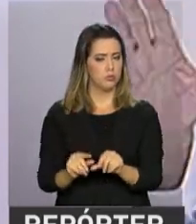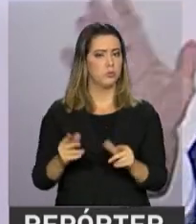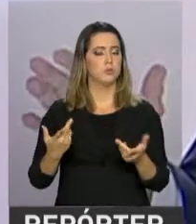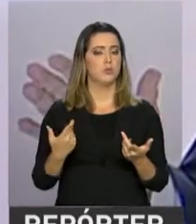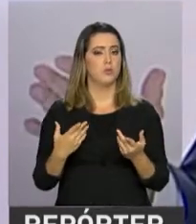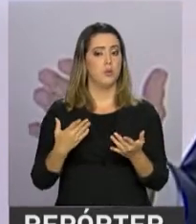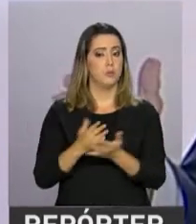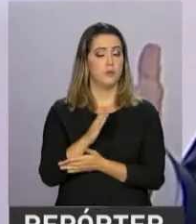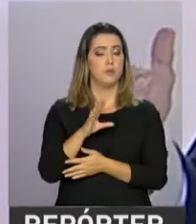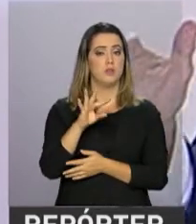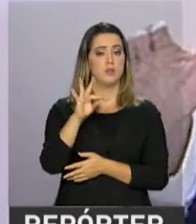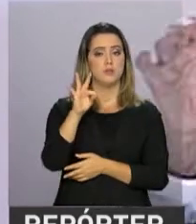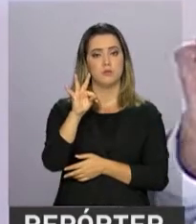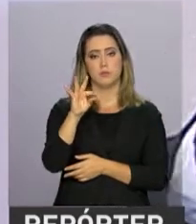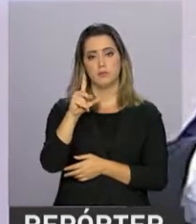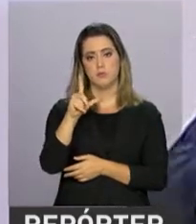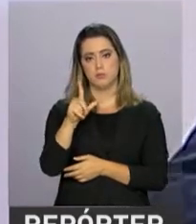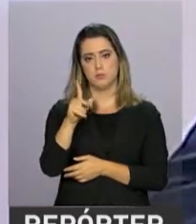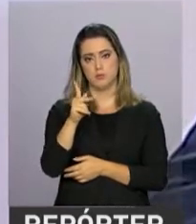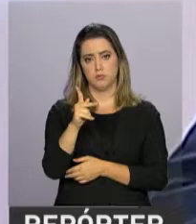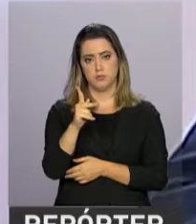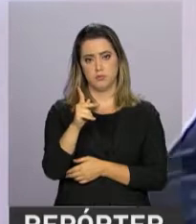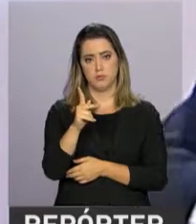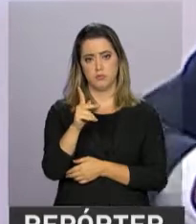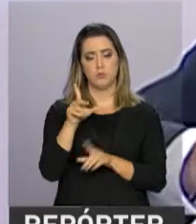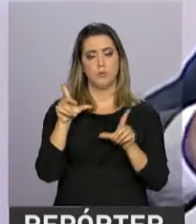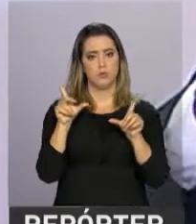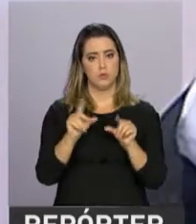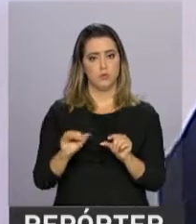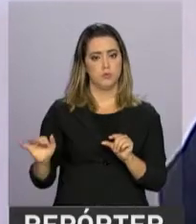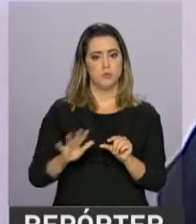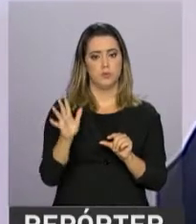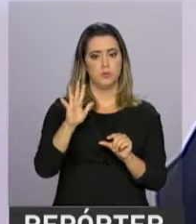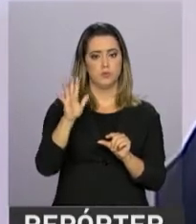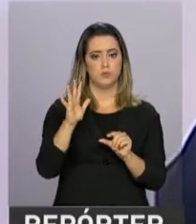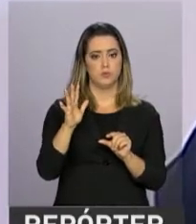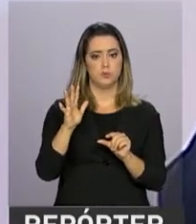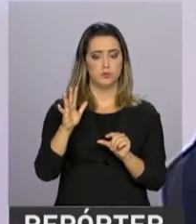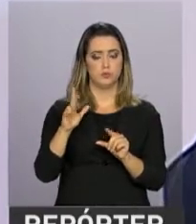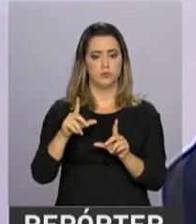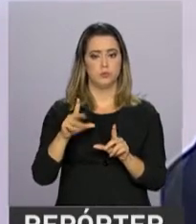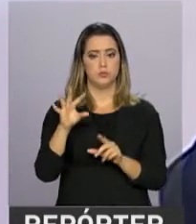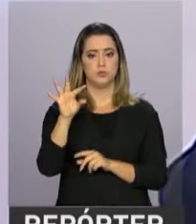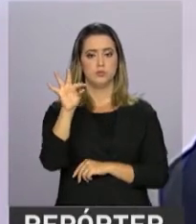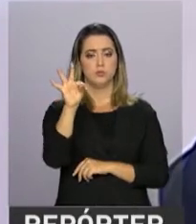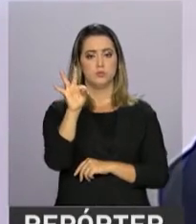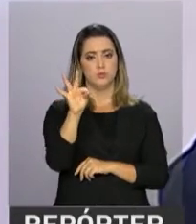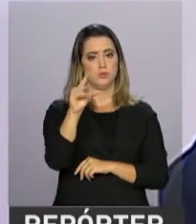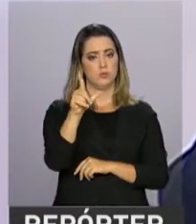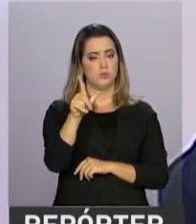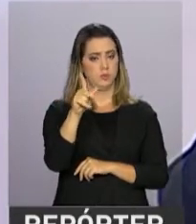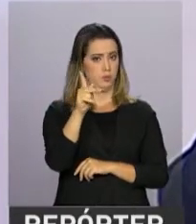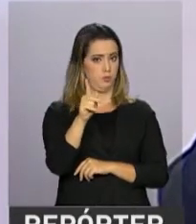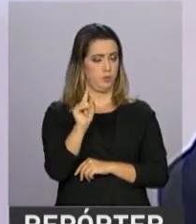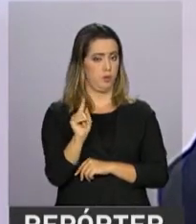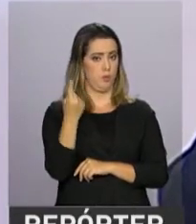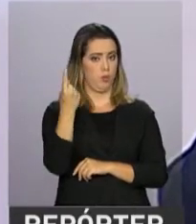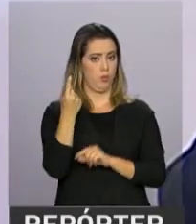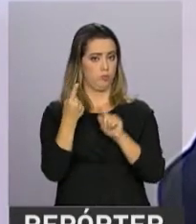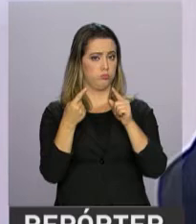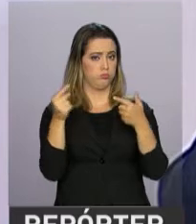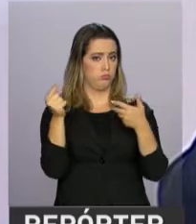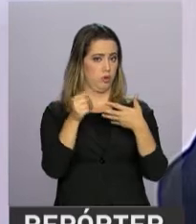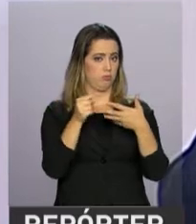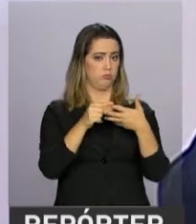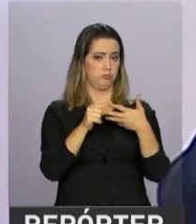com consequente redução da inflação, quer dizer, a TLP é um componente